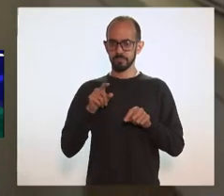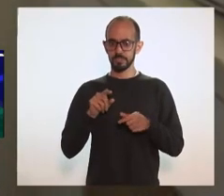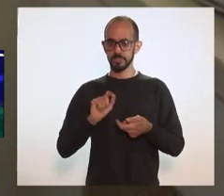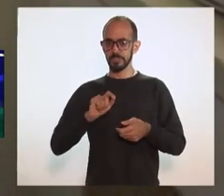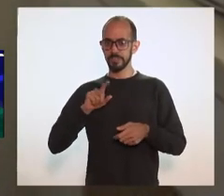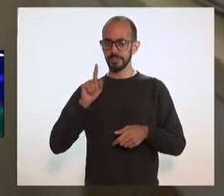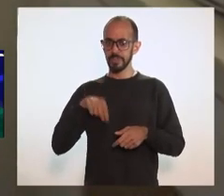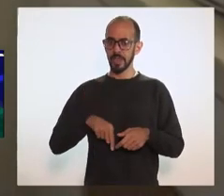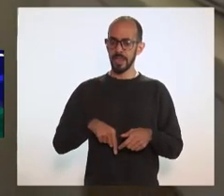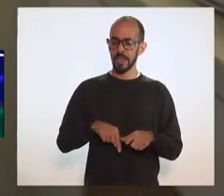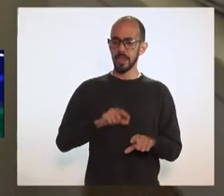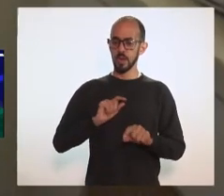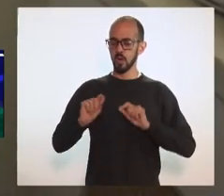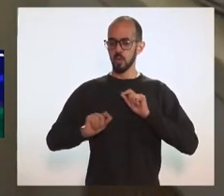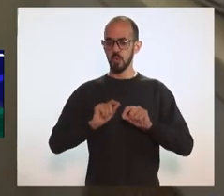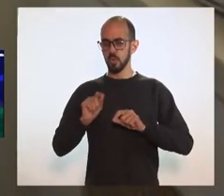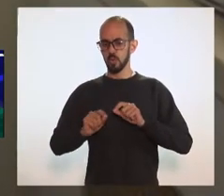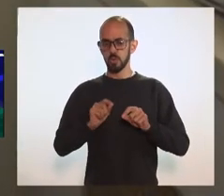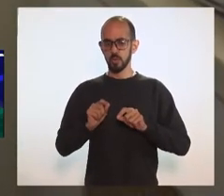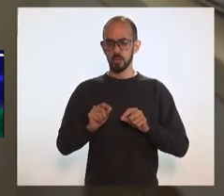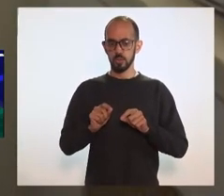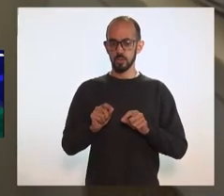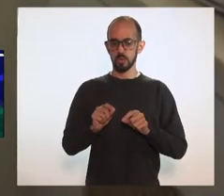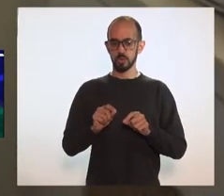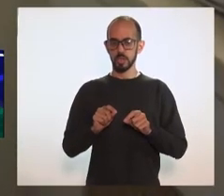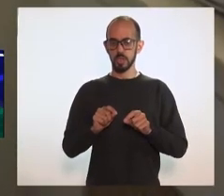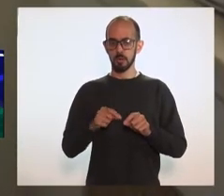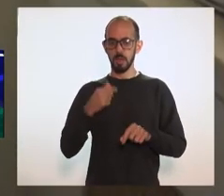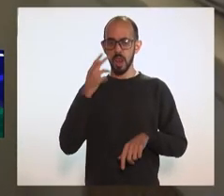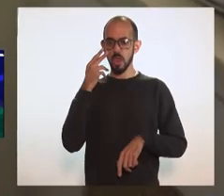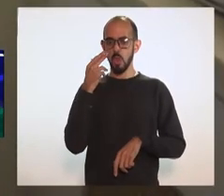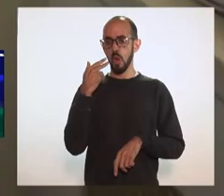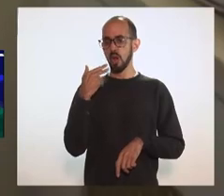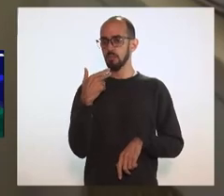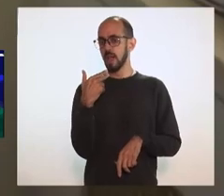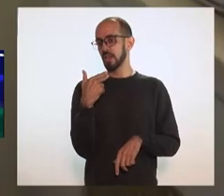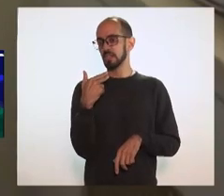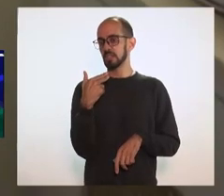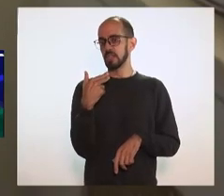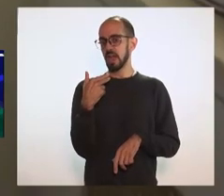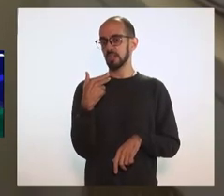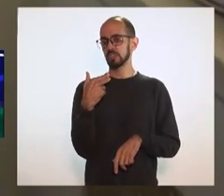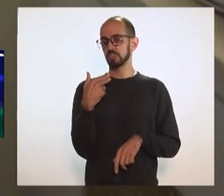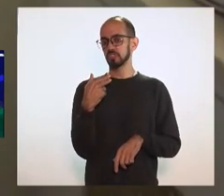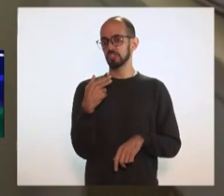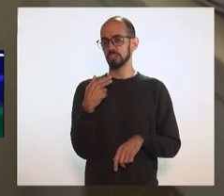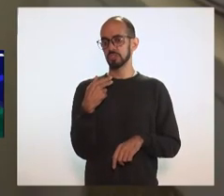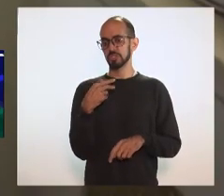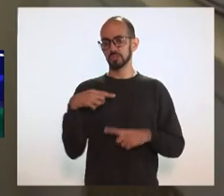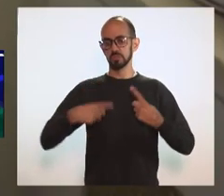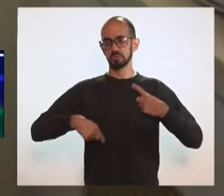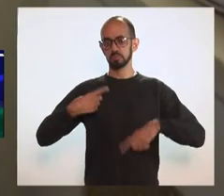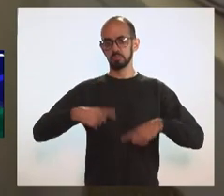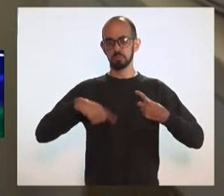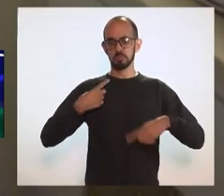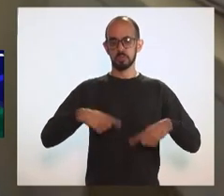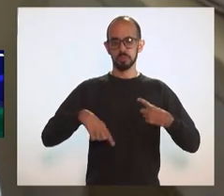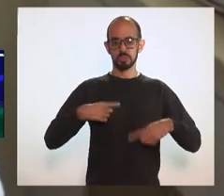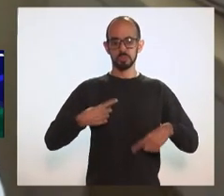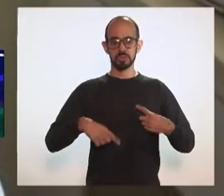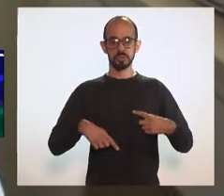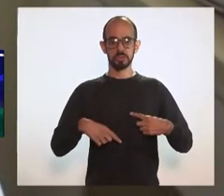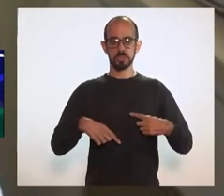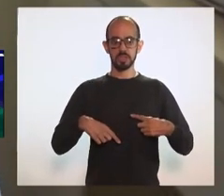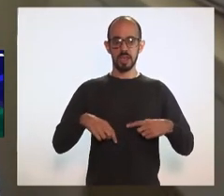uma morbidez se politizar a discussão sobre